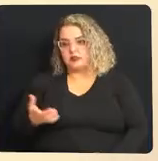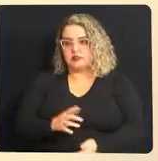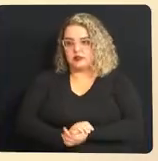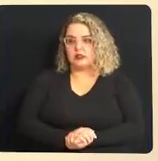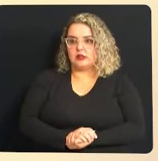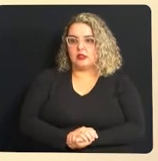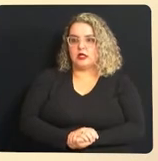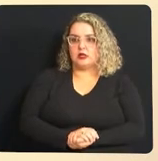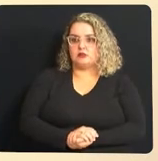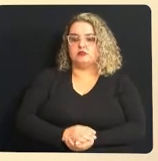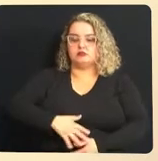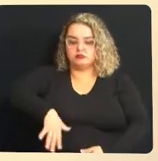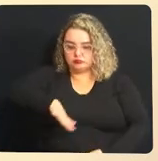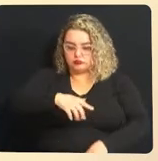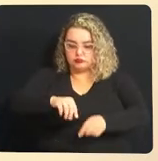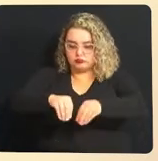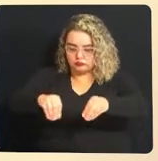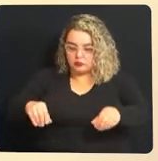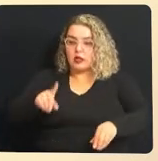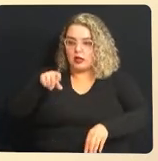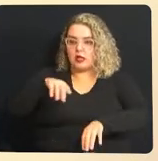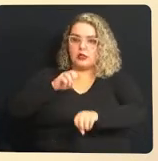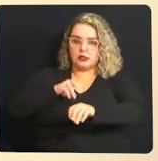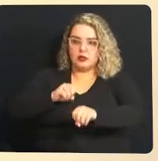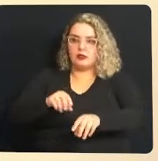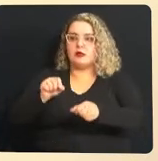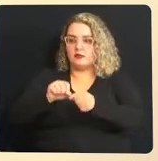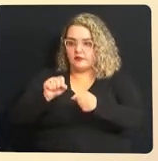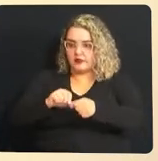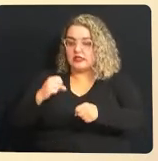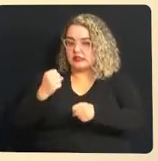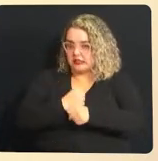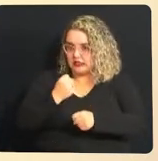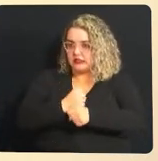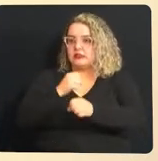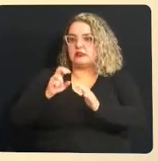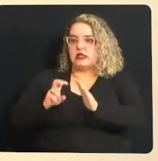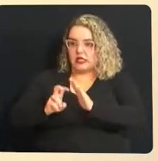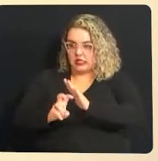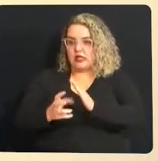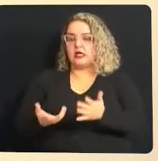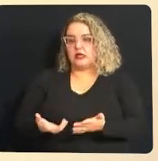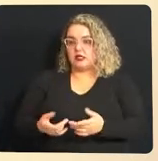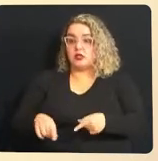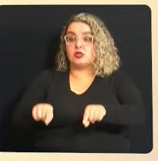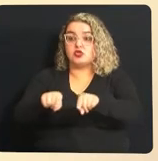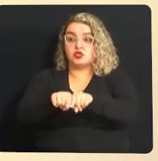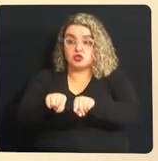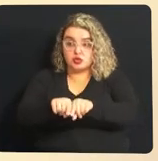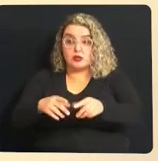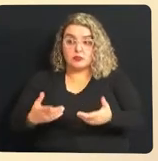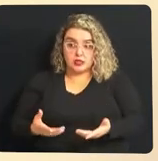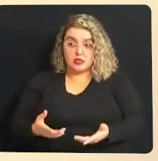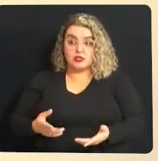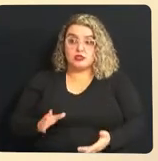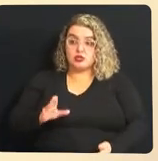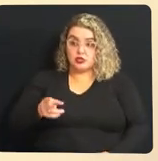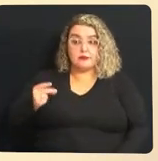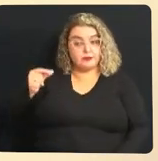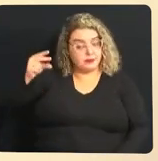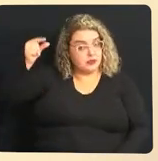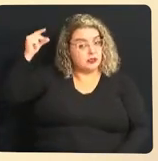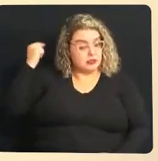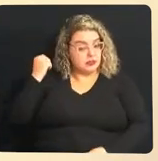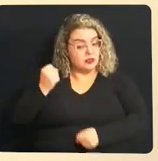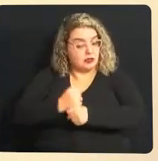O terreno está lá, é da educação, é próprio para fazer essa creche, e inclusive era já para